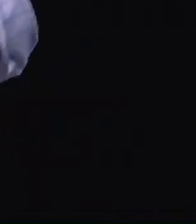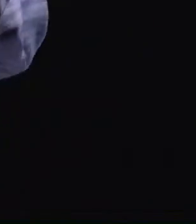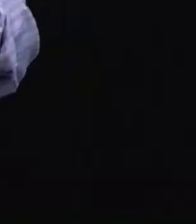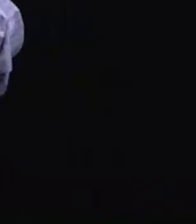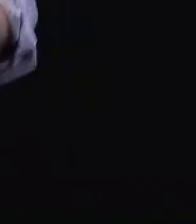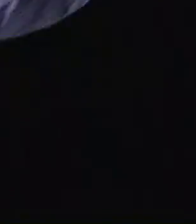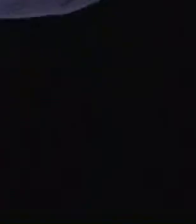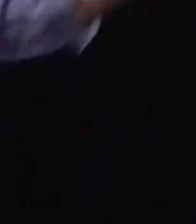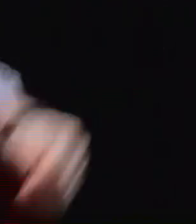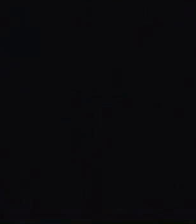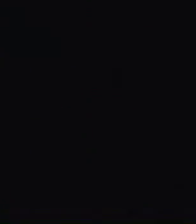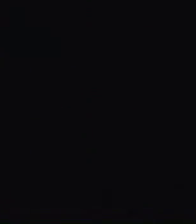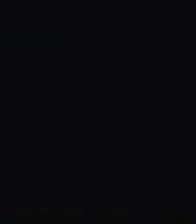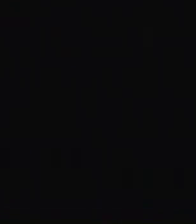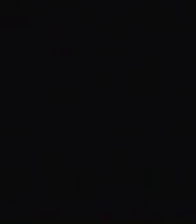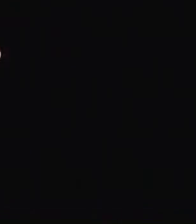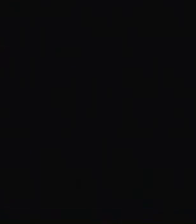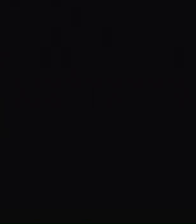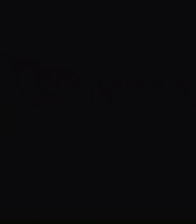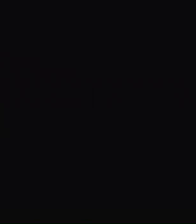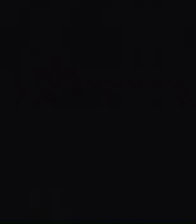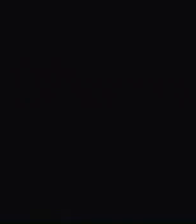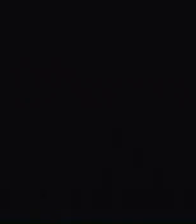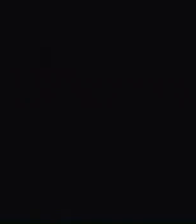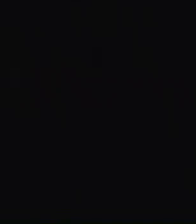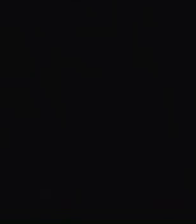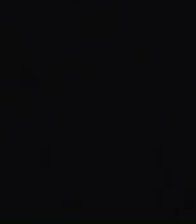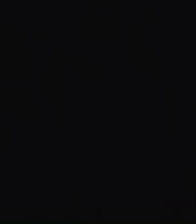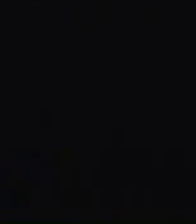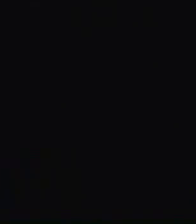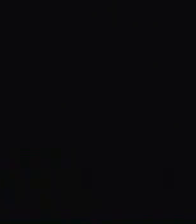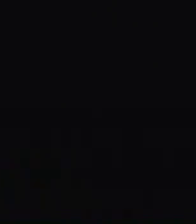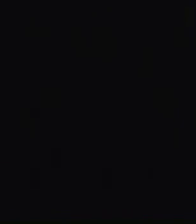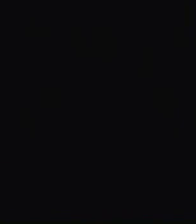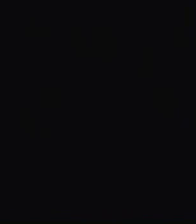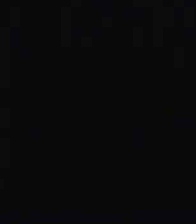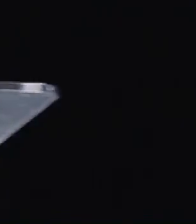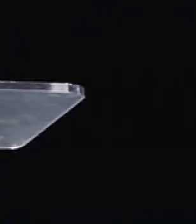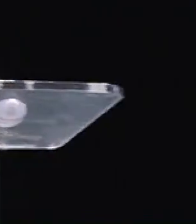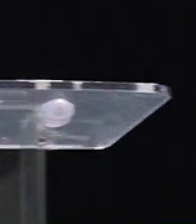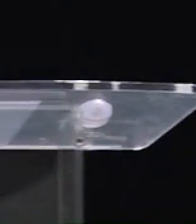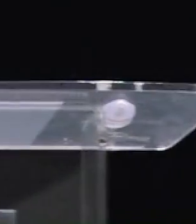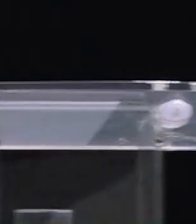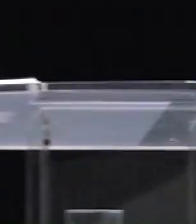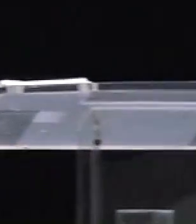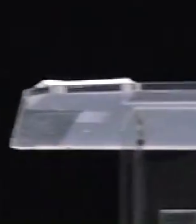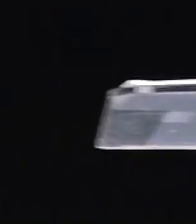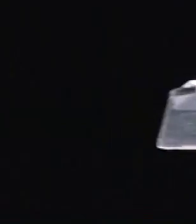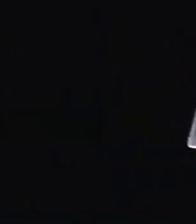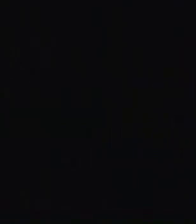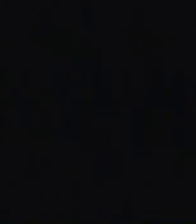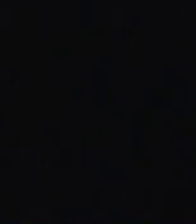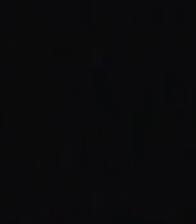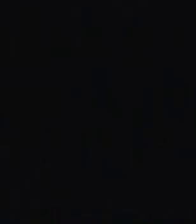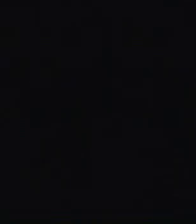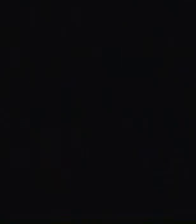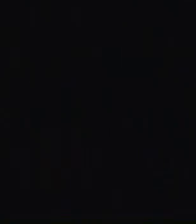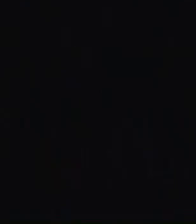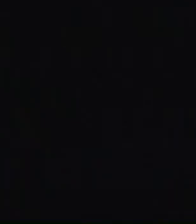nem na eternidade. Aliás, a nossa maior tarefa na eternidade vai ser conhecer o amor de